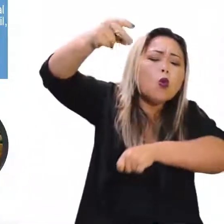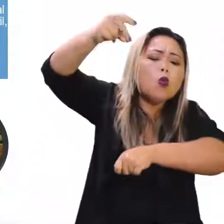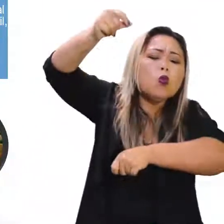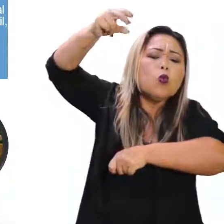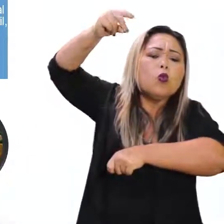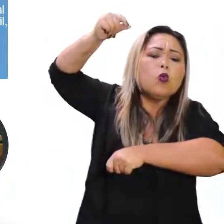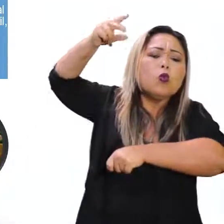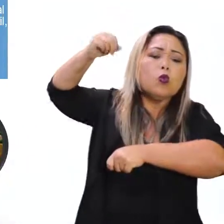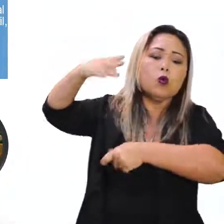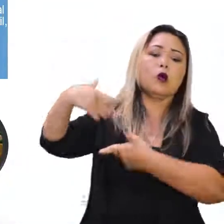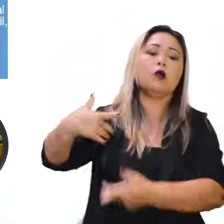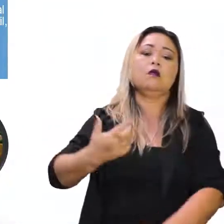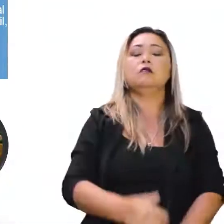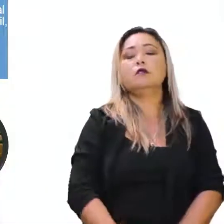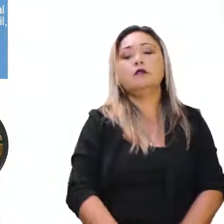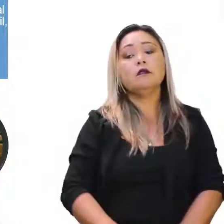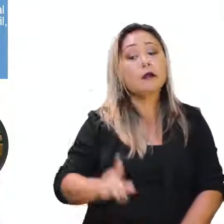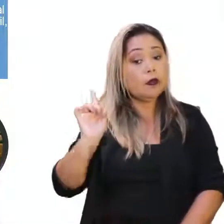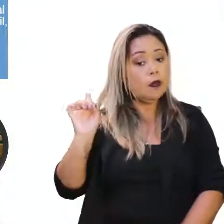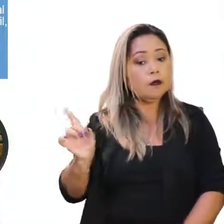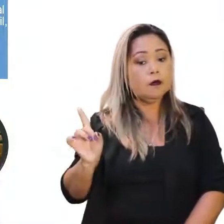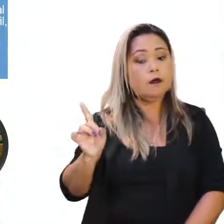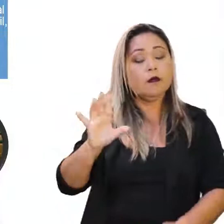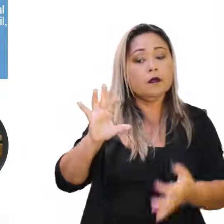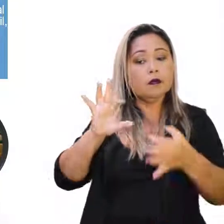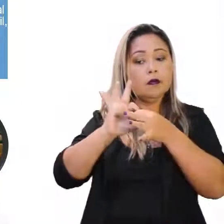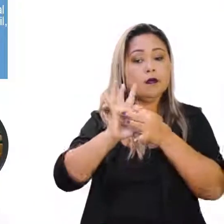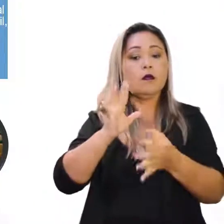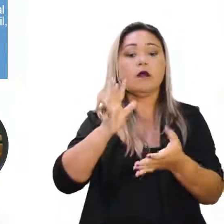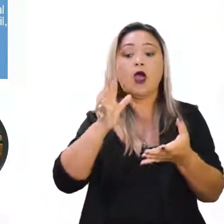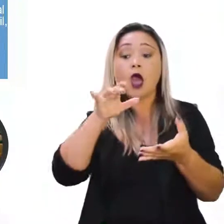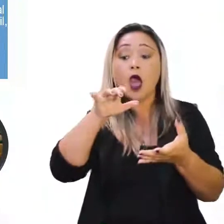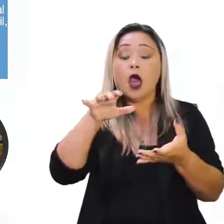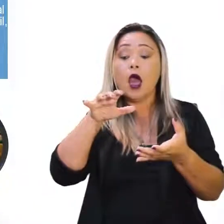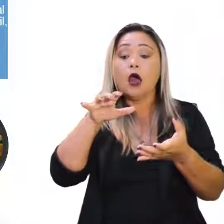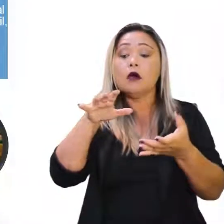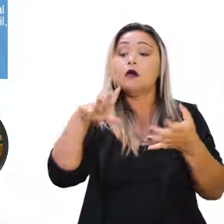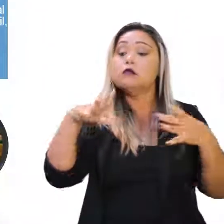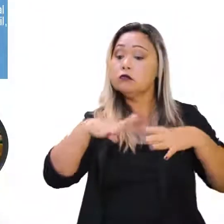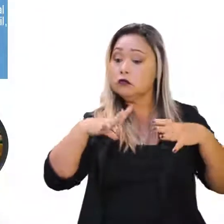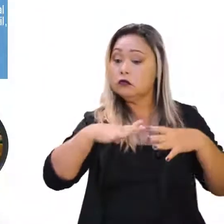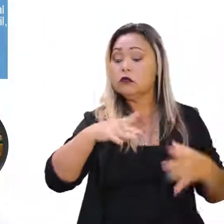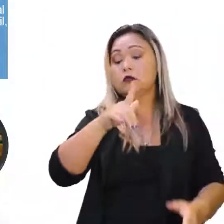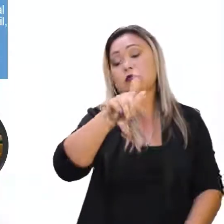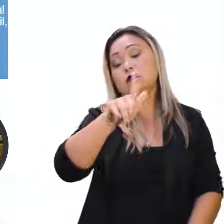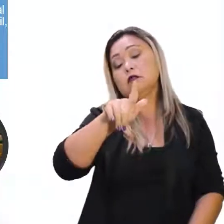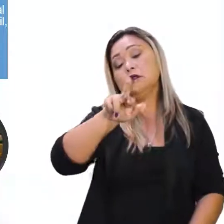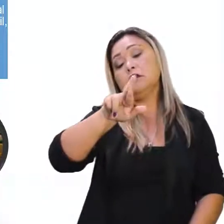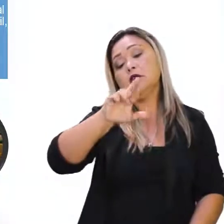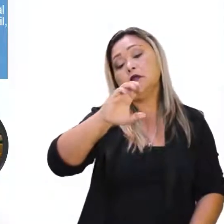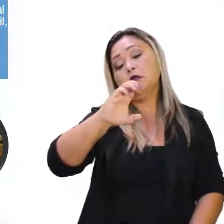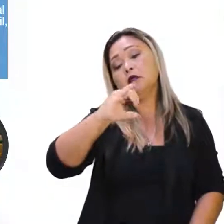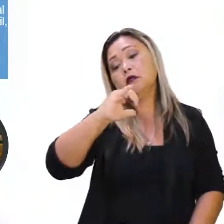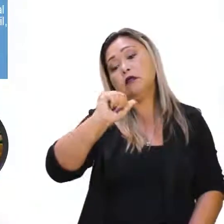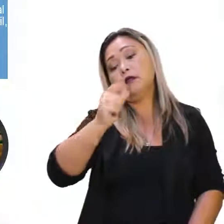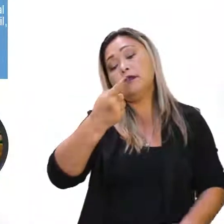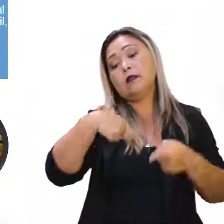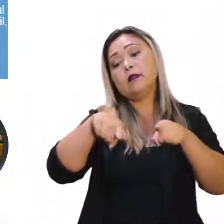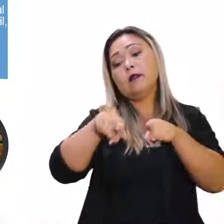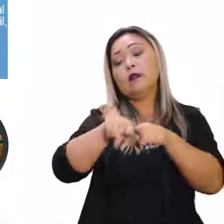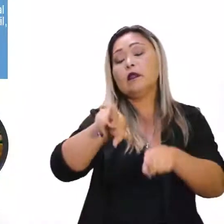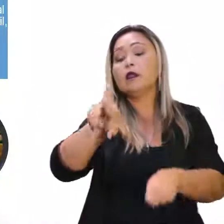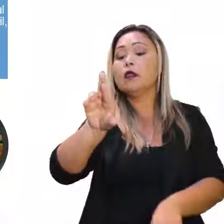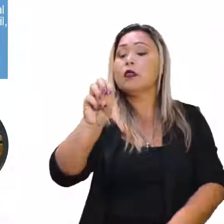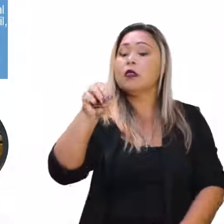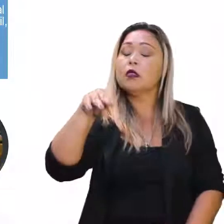da antiguidade clássica. Isso aí abrange a Grécia e Roma. Exato. E o último tópico,